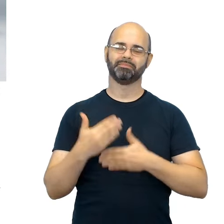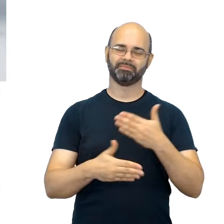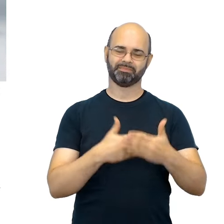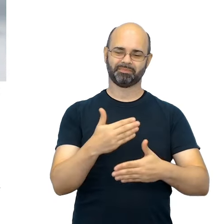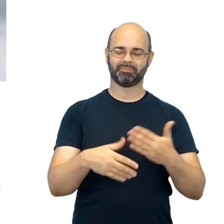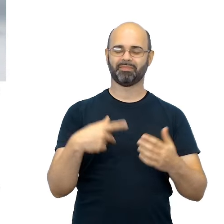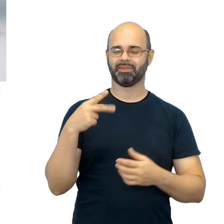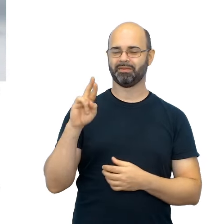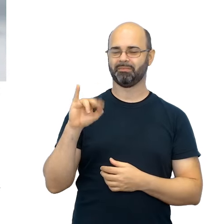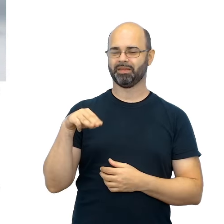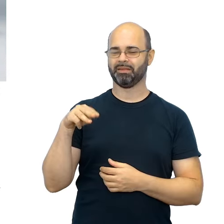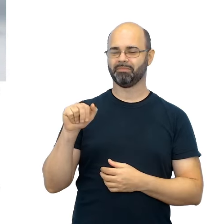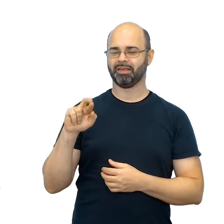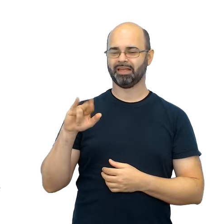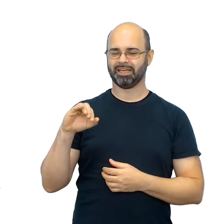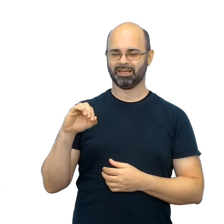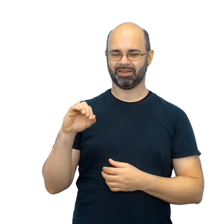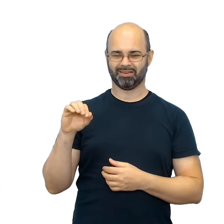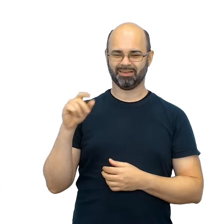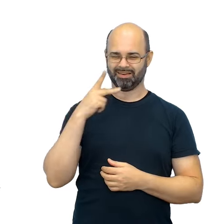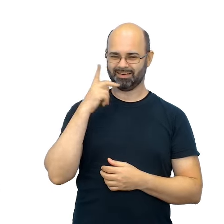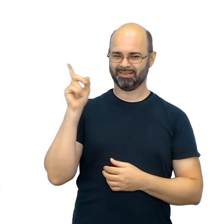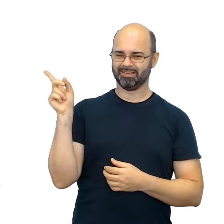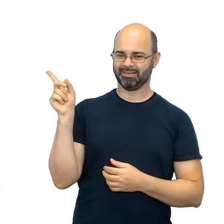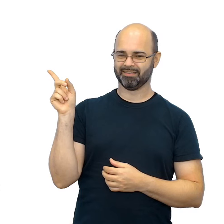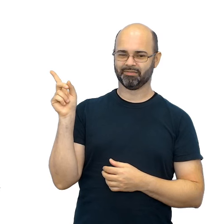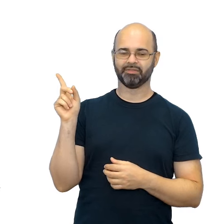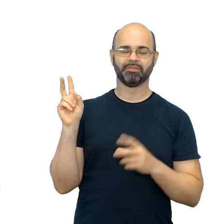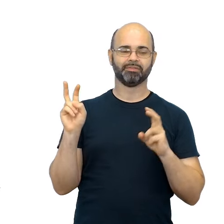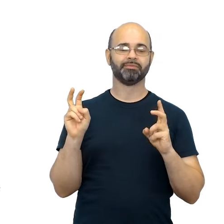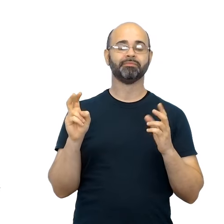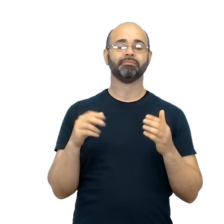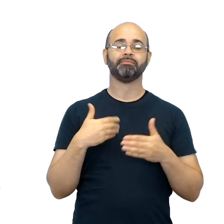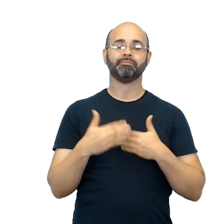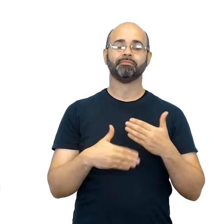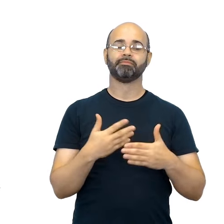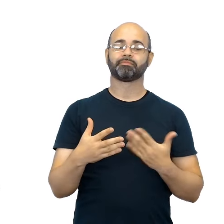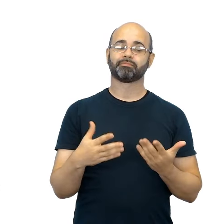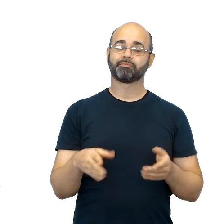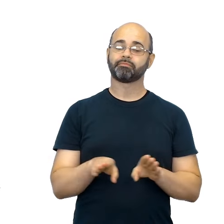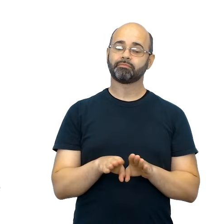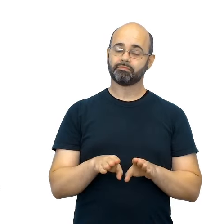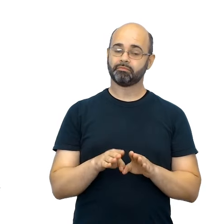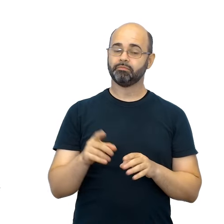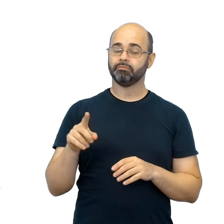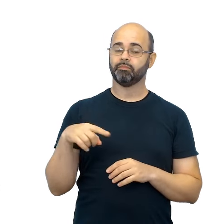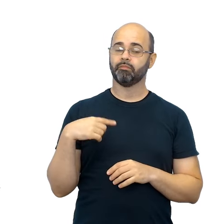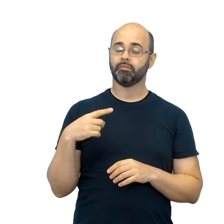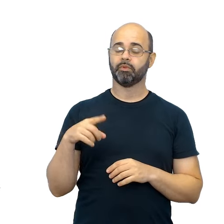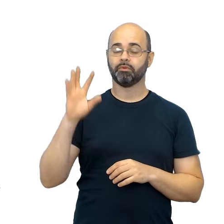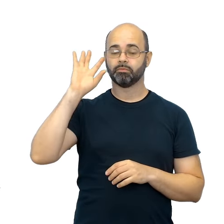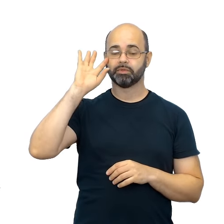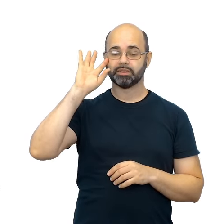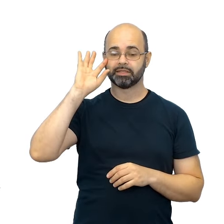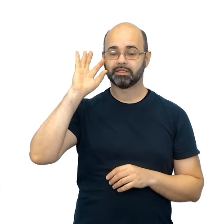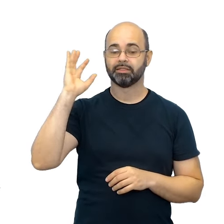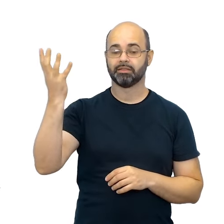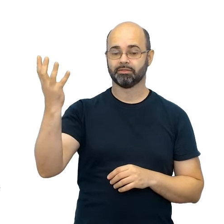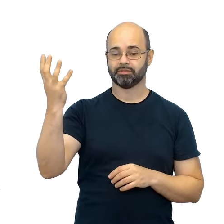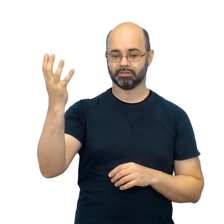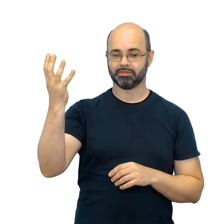de que todos temos, nós temos aqui os processos emocionais para a tomada de decisão, que é